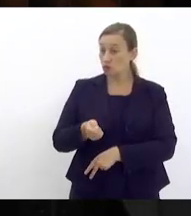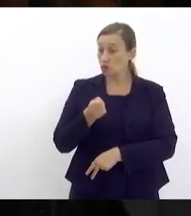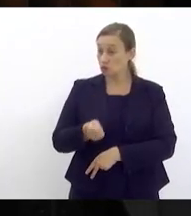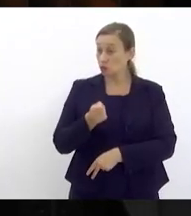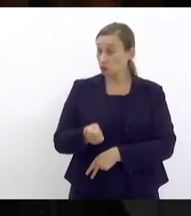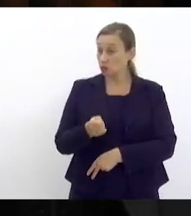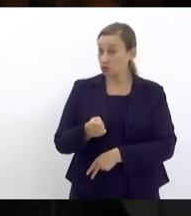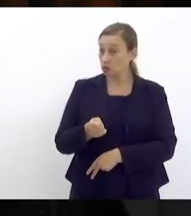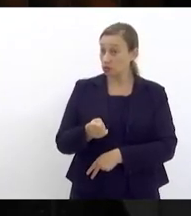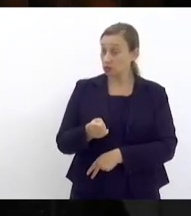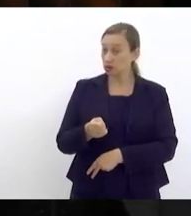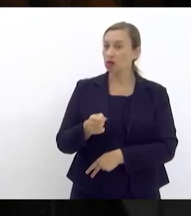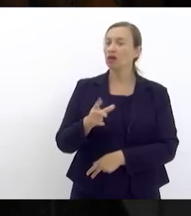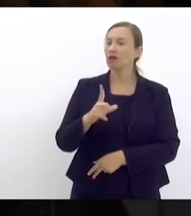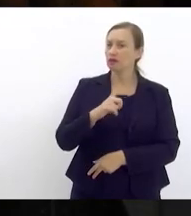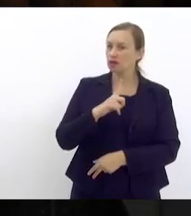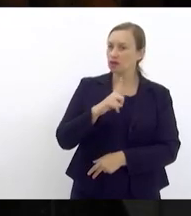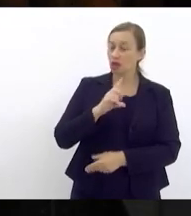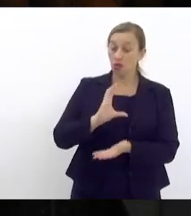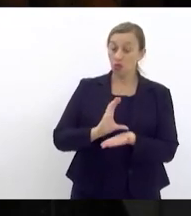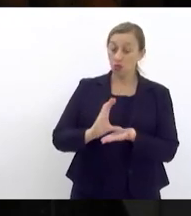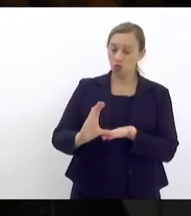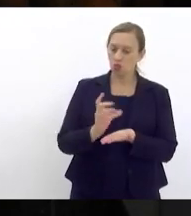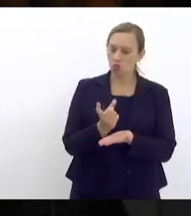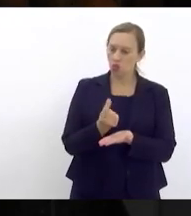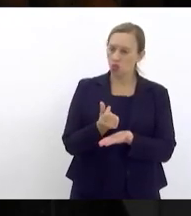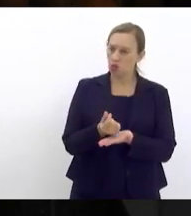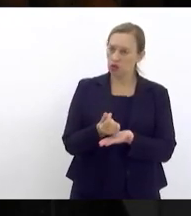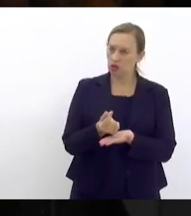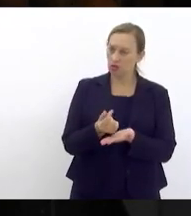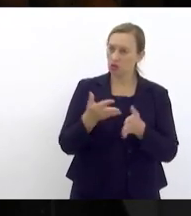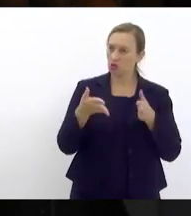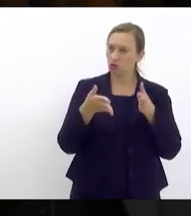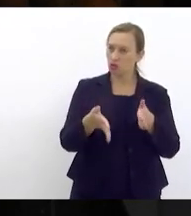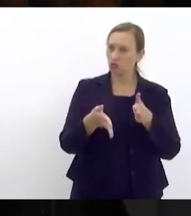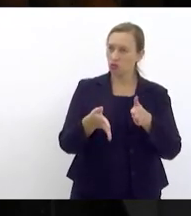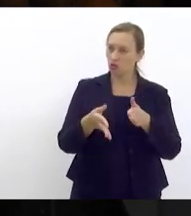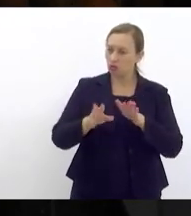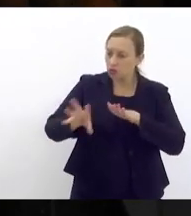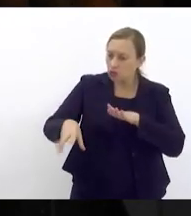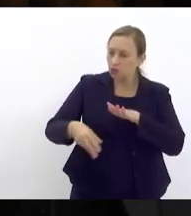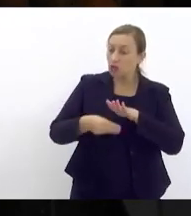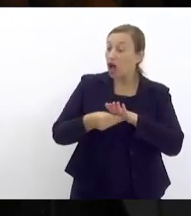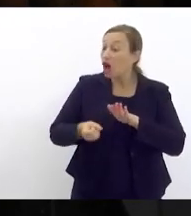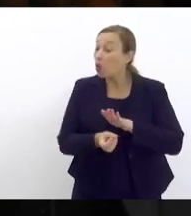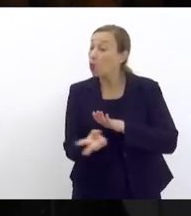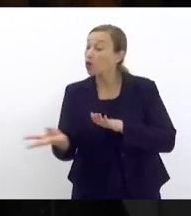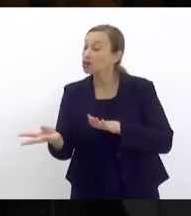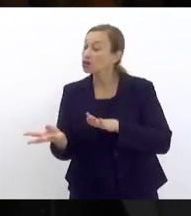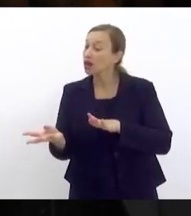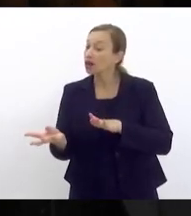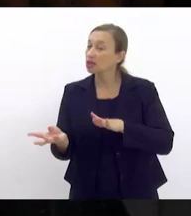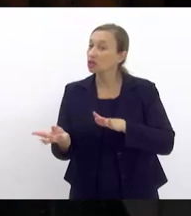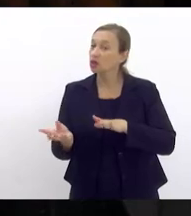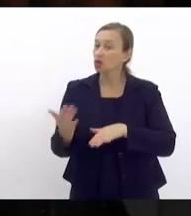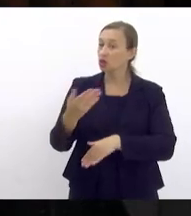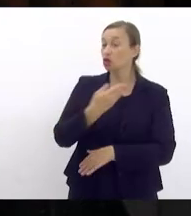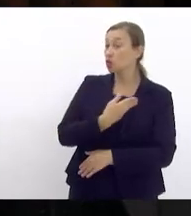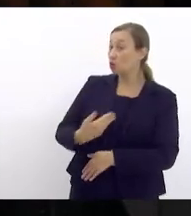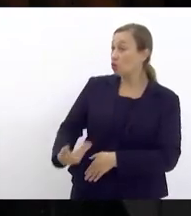e aonde está que no orçamento do montante das emendas e o governo como